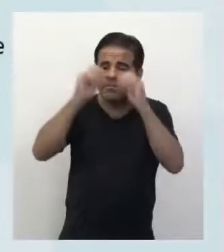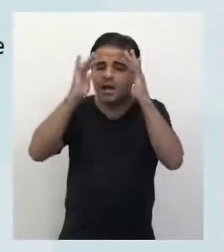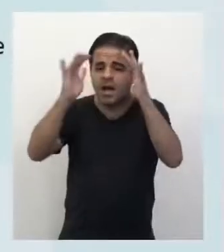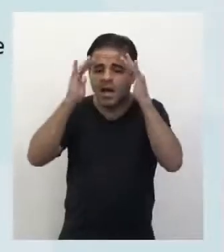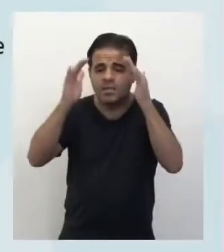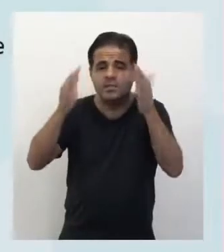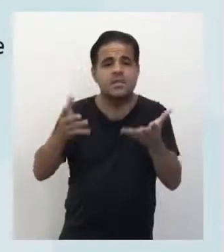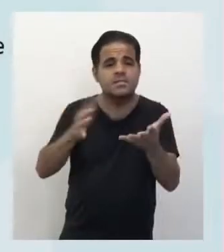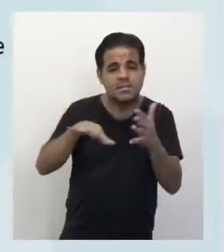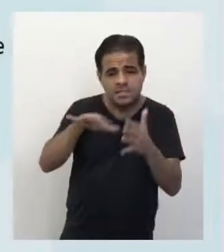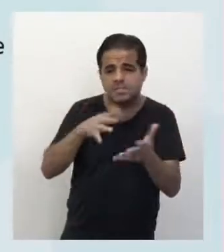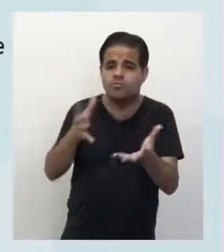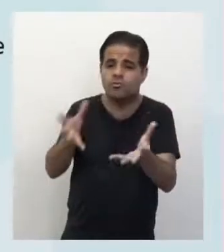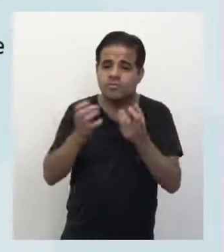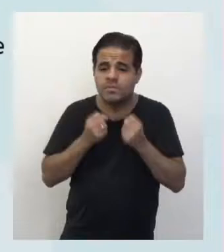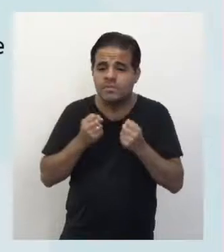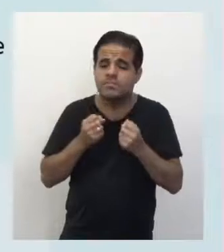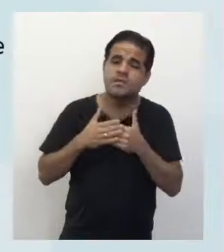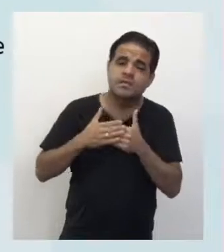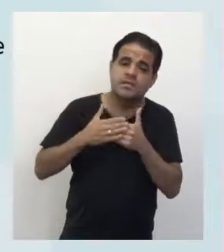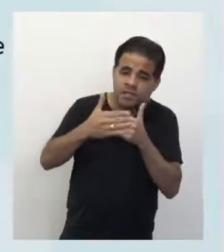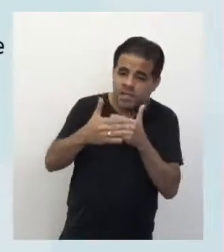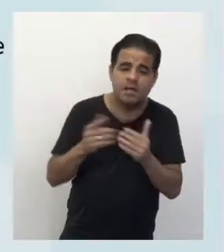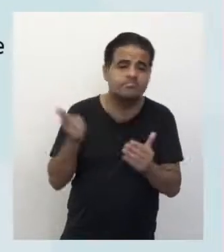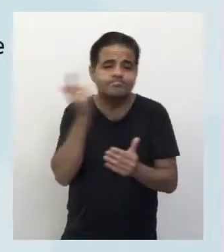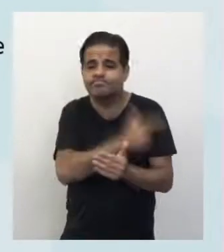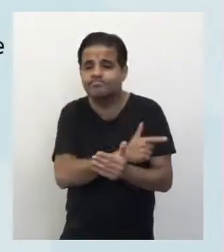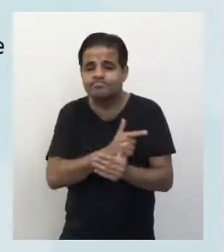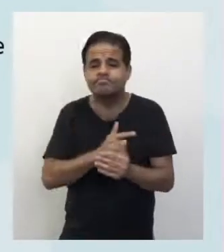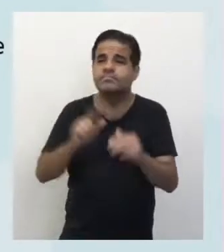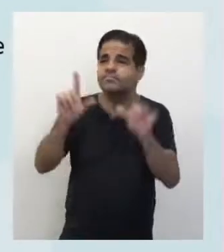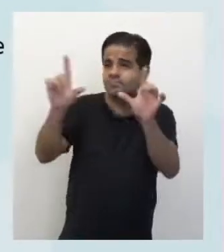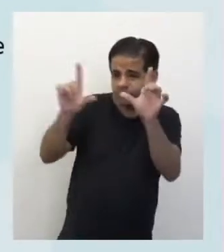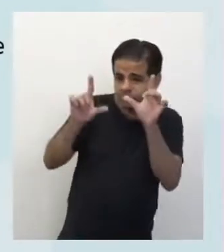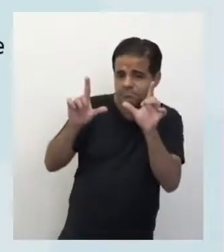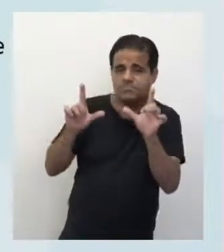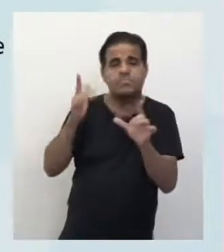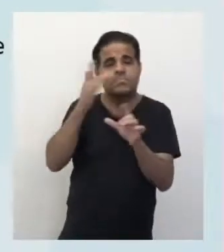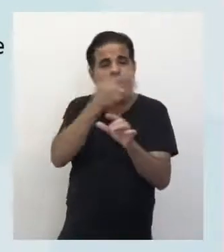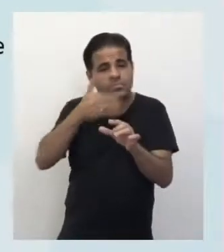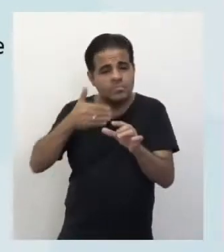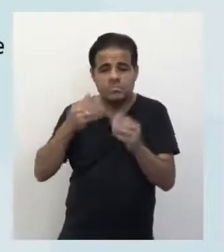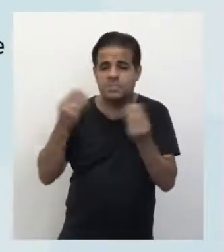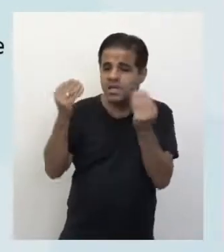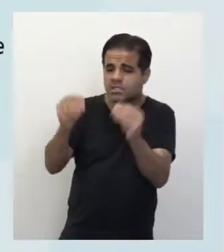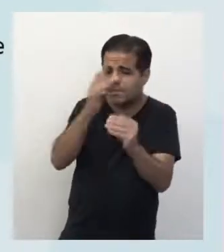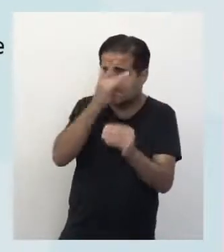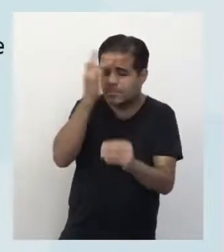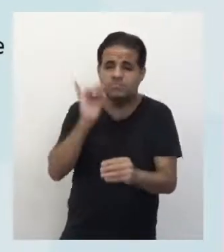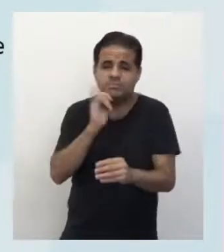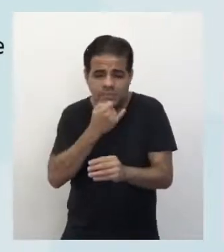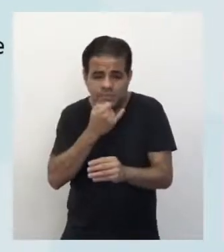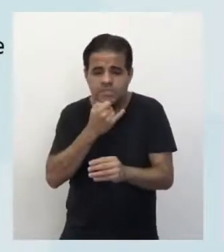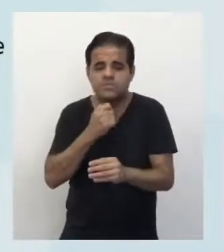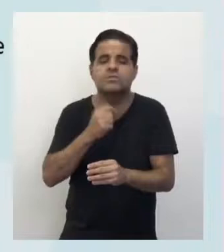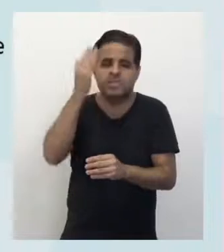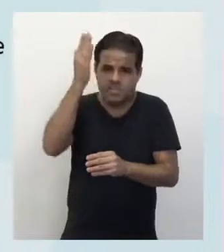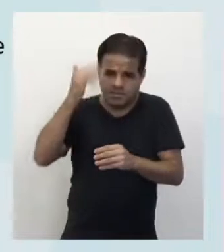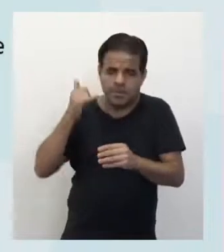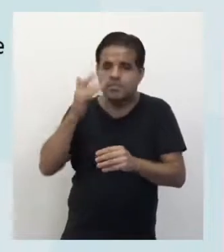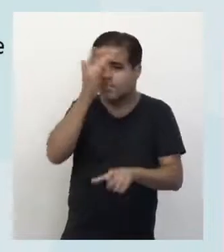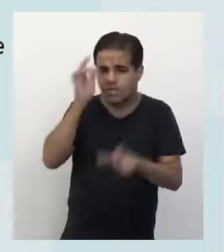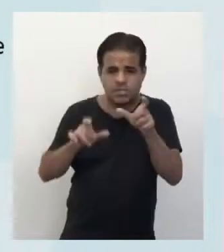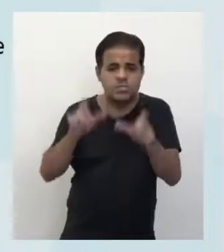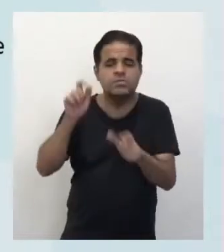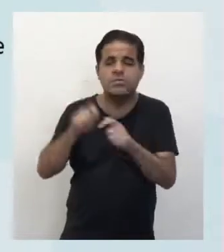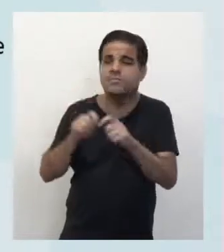vamos receber memes que vai atingir alguma figura pública ou deixar a pessoa triste. Nós já sabemos situações de pessoas que fizeram